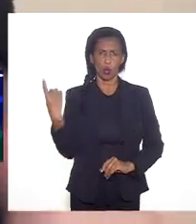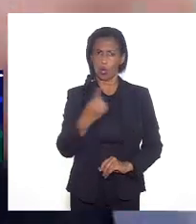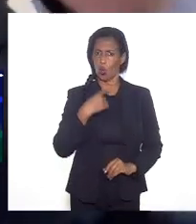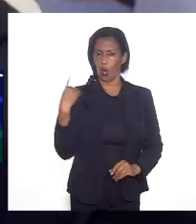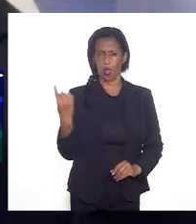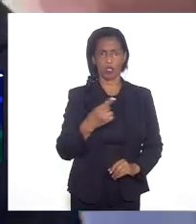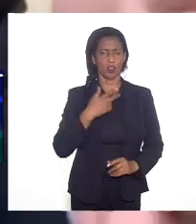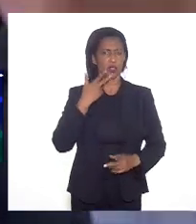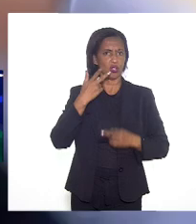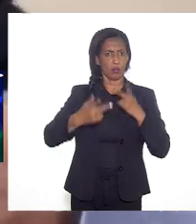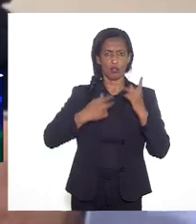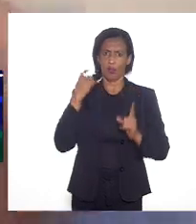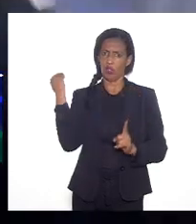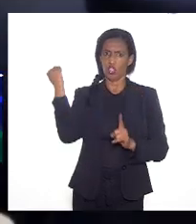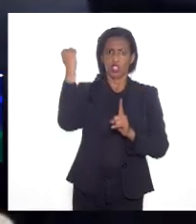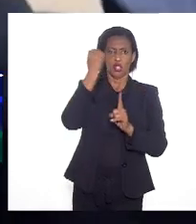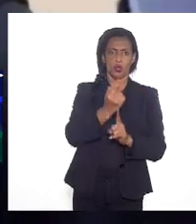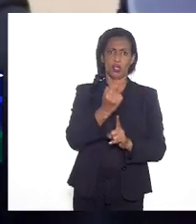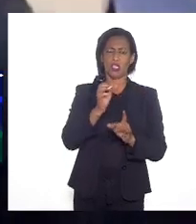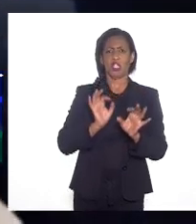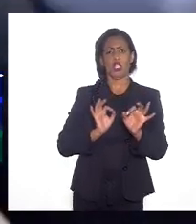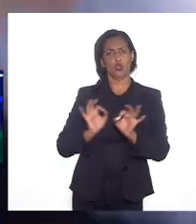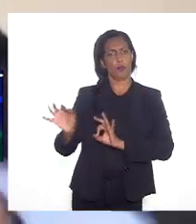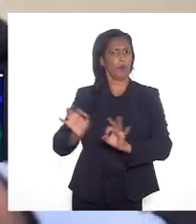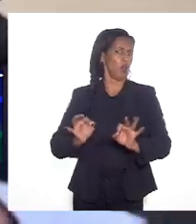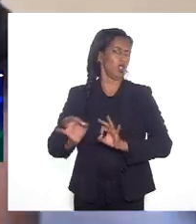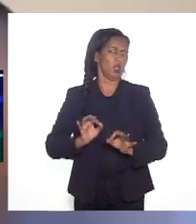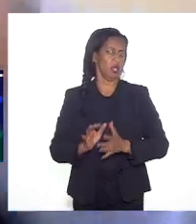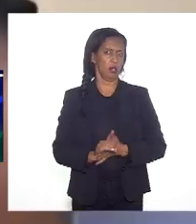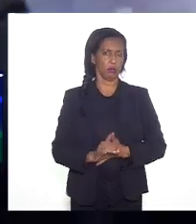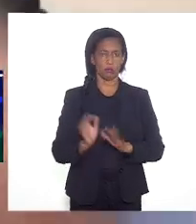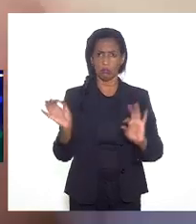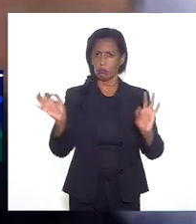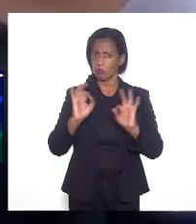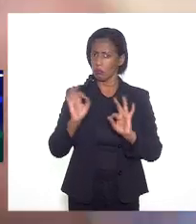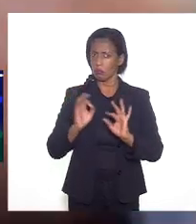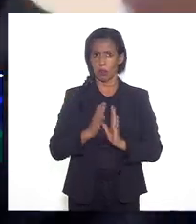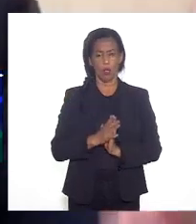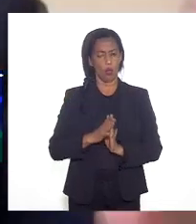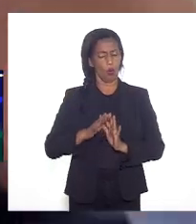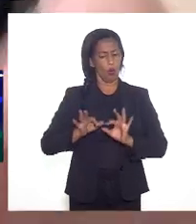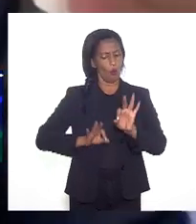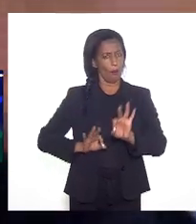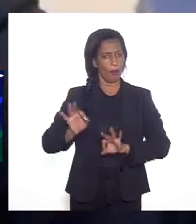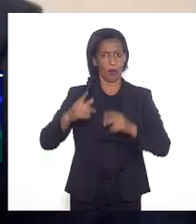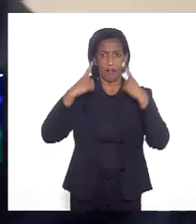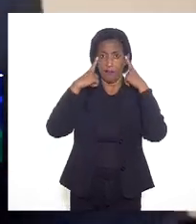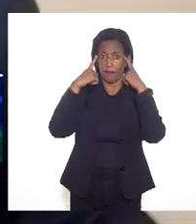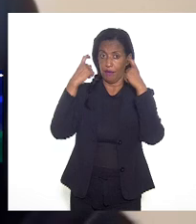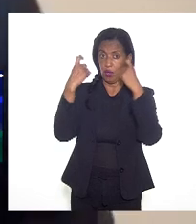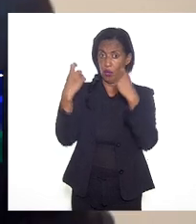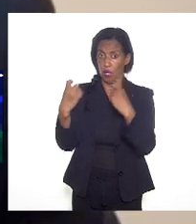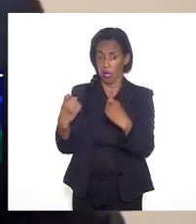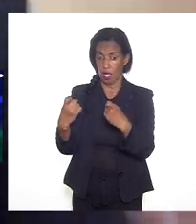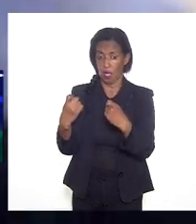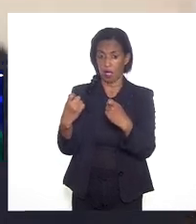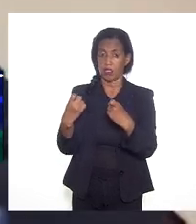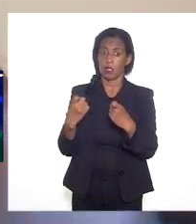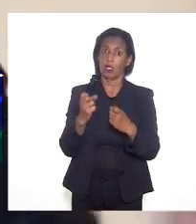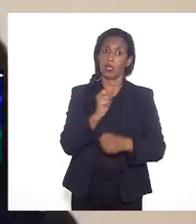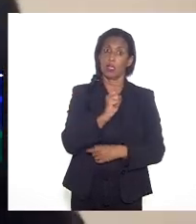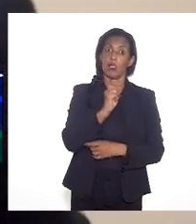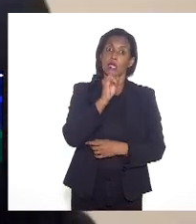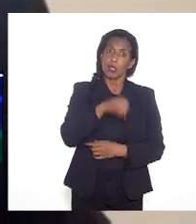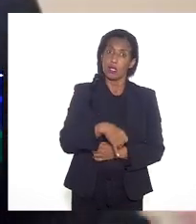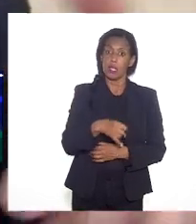de genocídio no projeto. A ementa manteve, mas o projeto inteiro trata de uma violência causada, sim,